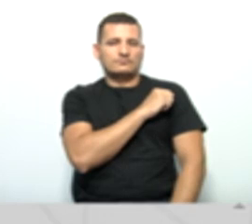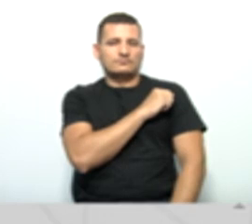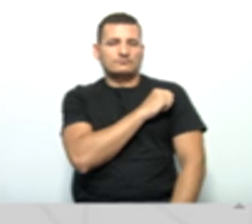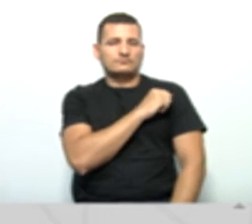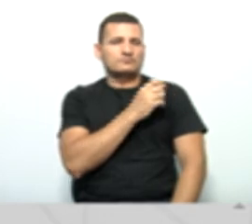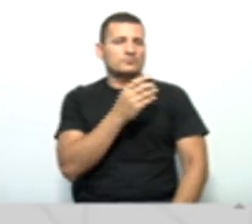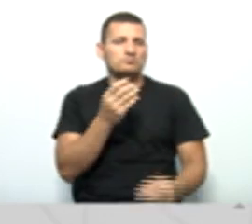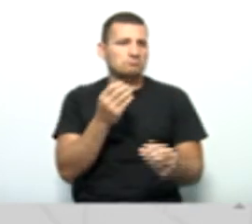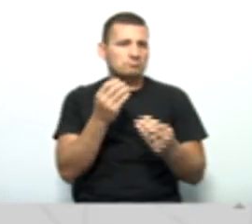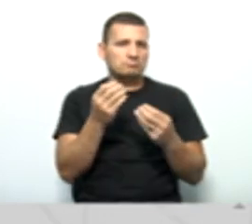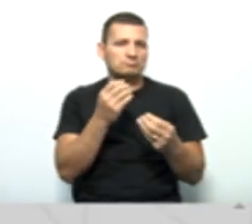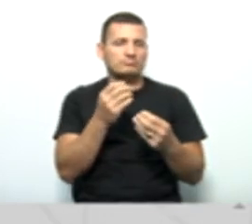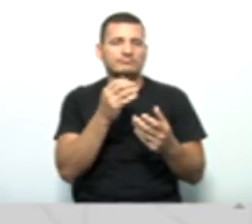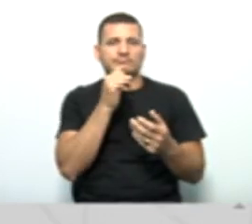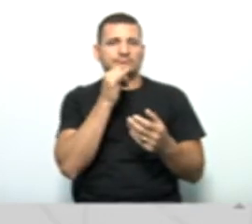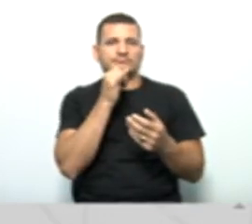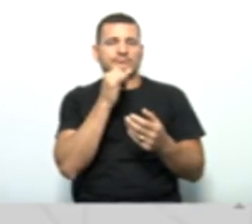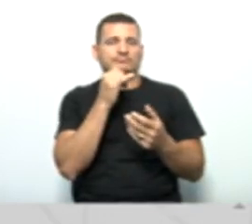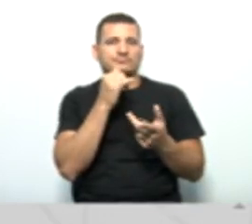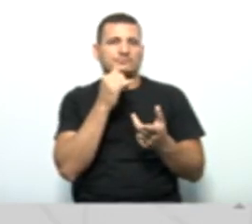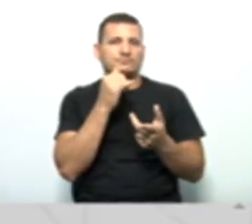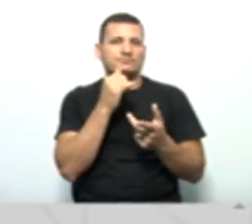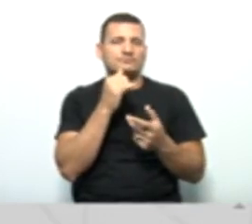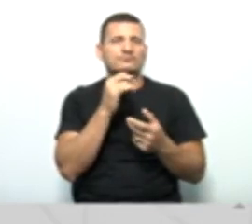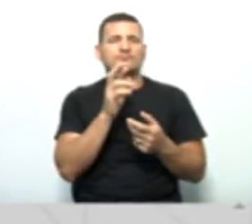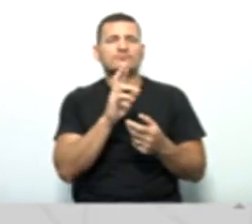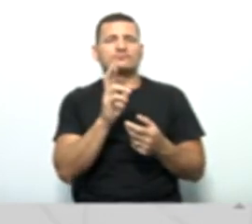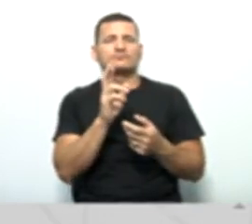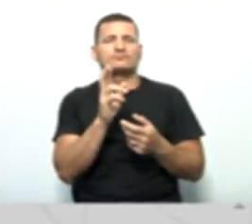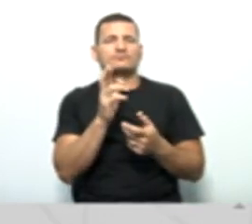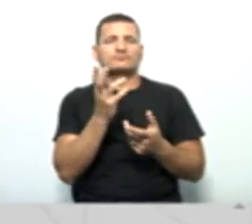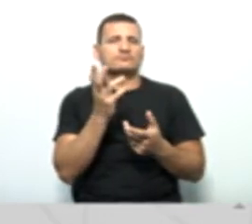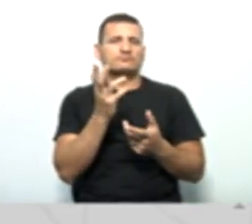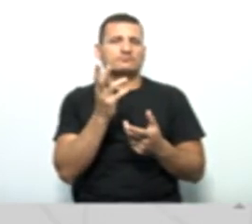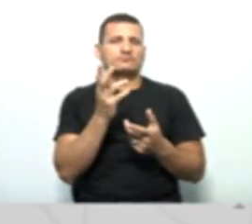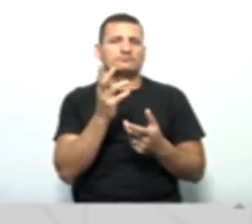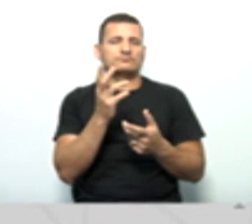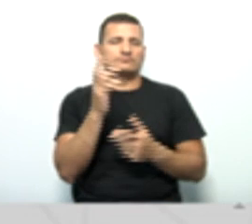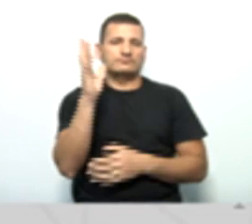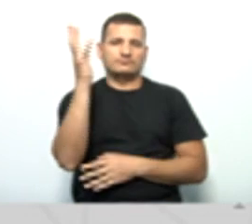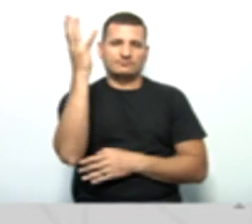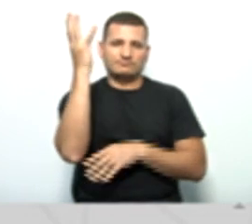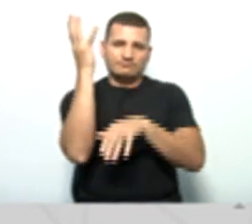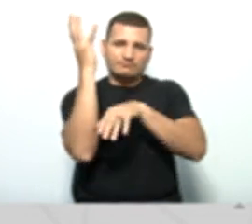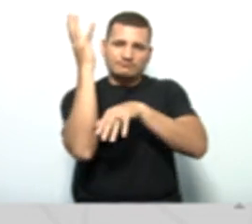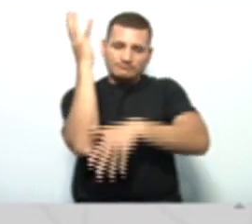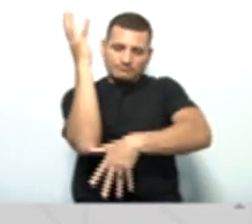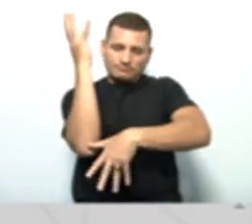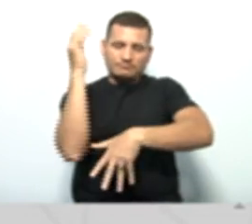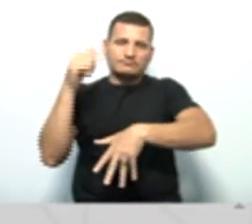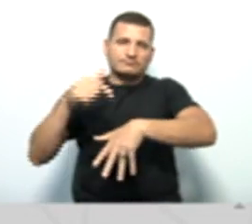paternidade mesmo. Isso, Por exemplo, a raiz são os meus pais. isso. Aí tem eu e o meu